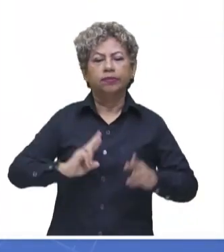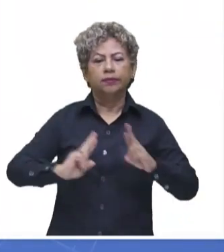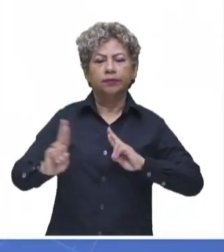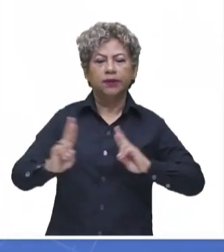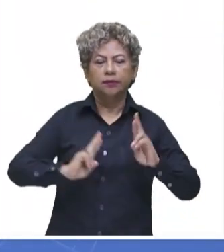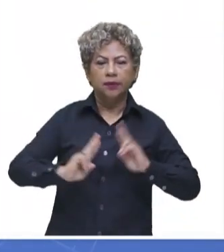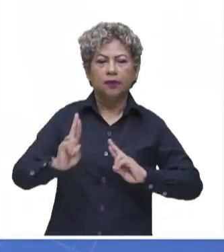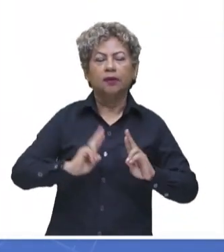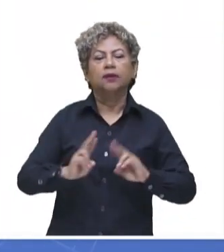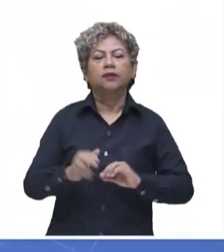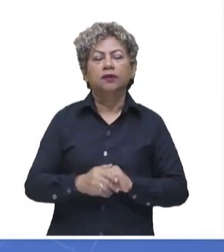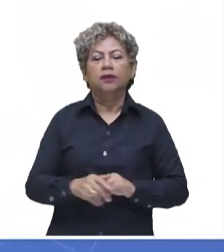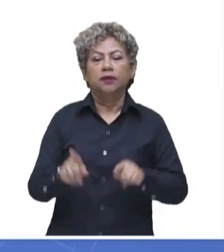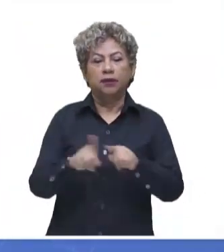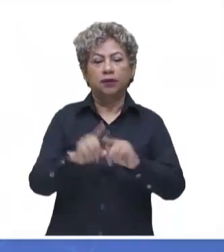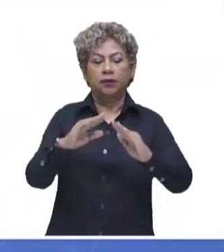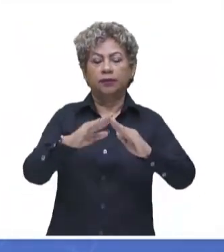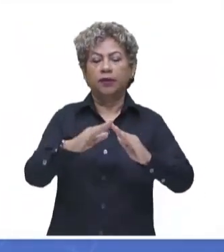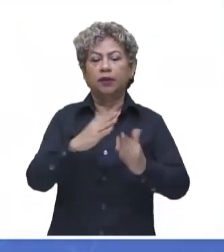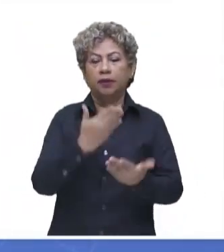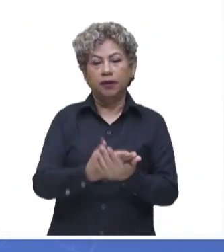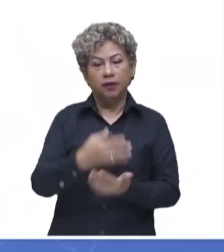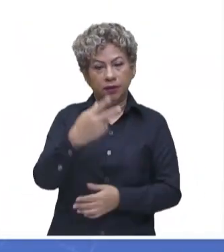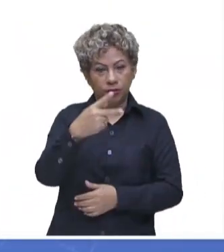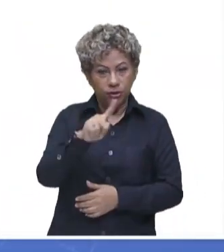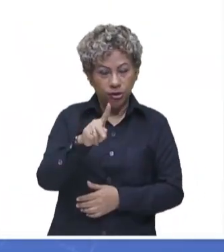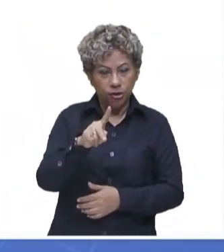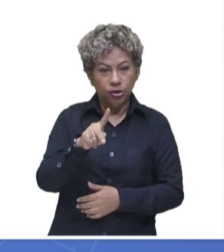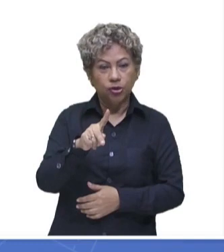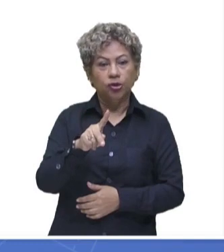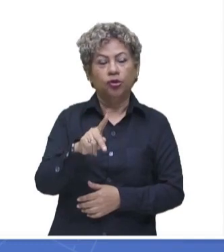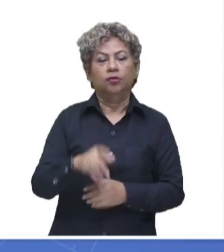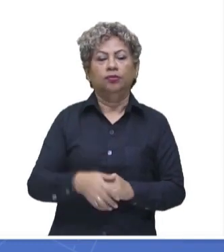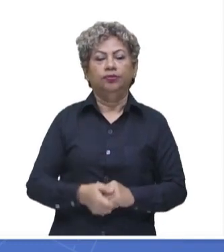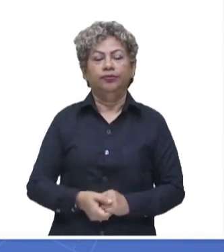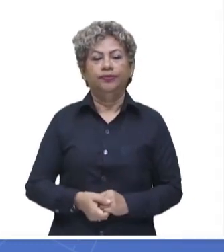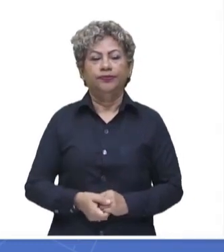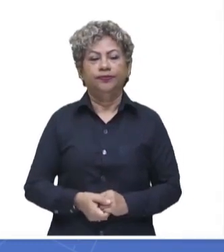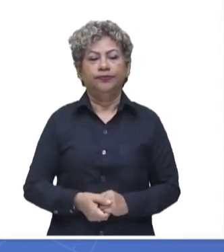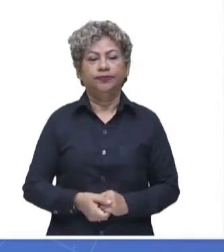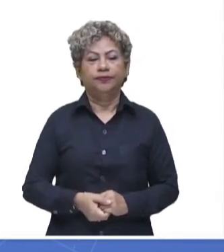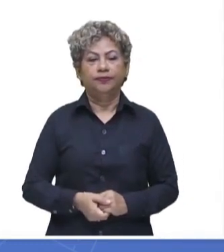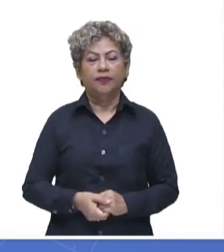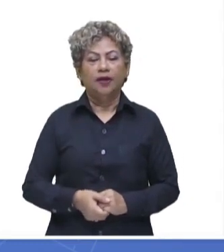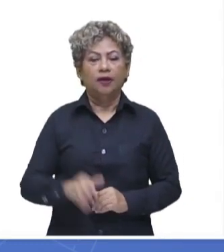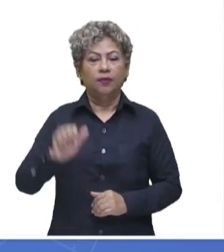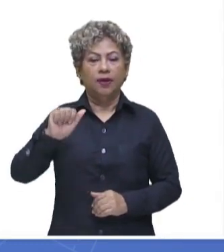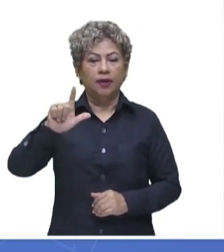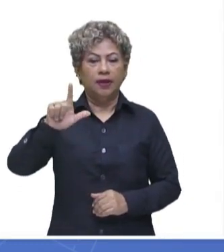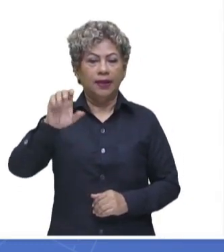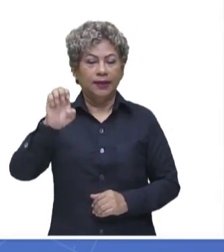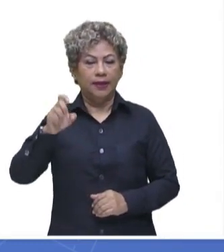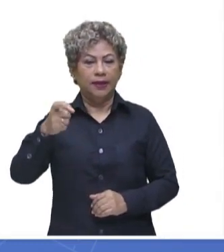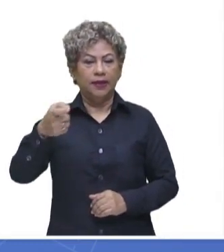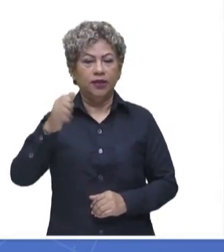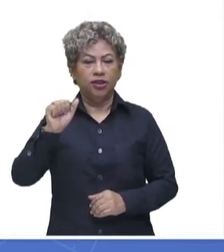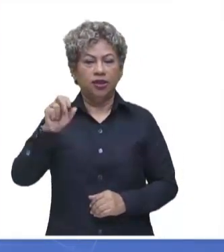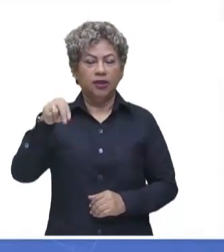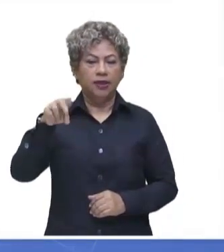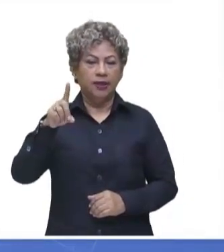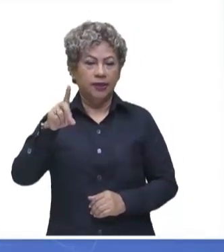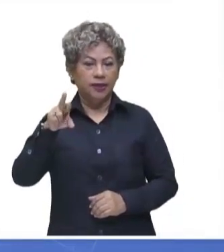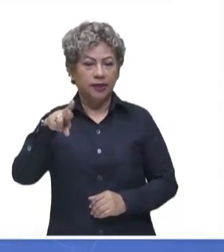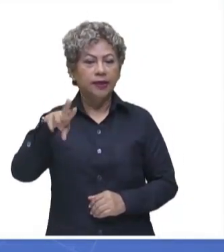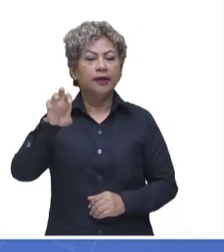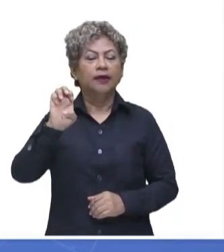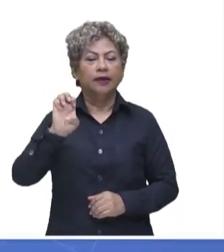colocando a sua escola, tá bom? Coloca aí a sua escola para a gente mandar um abraço para todo mundo, tá? Vamos ver aí, por exemplo, o caso do Alexandre,